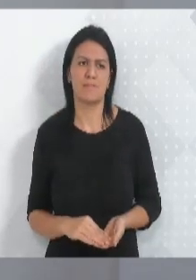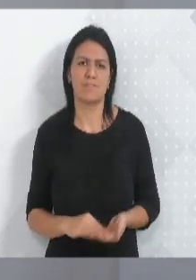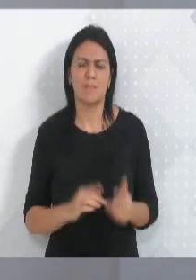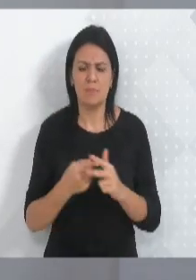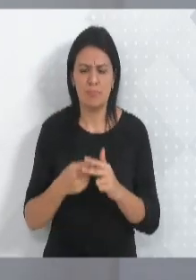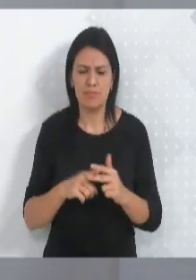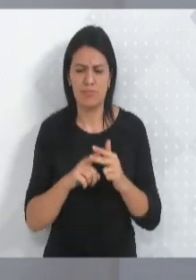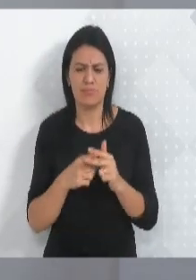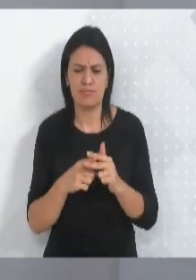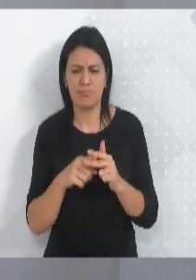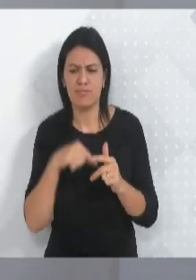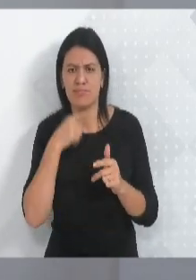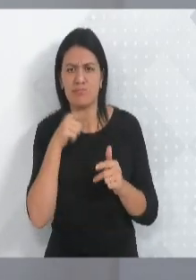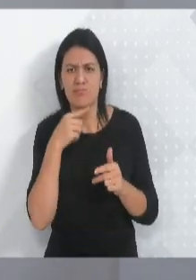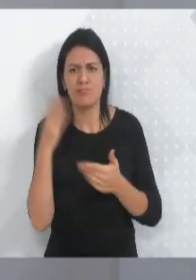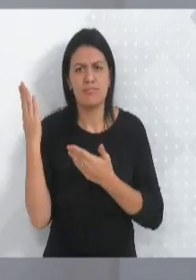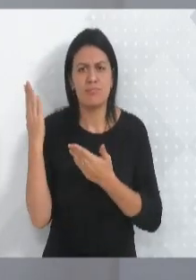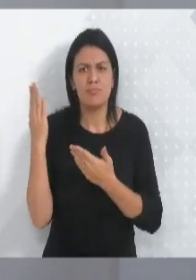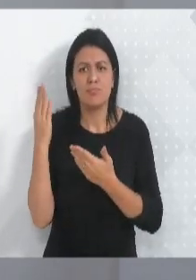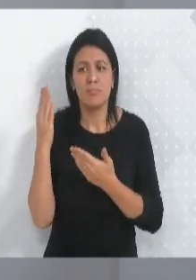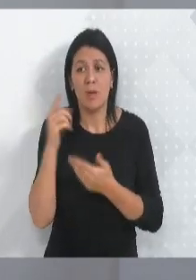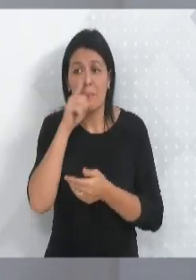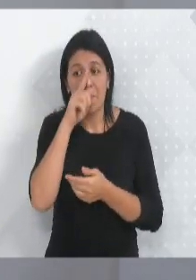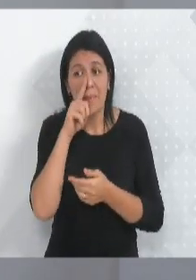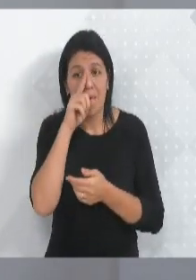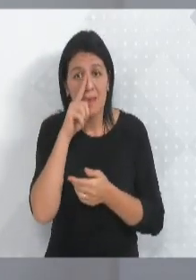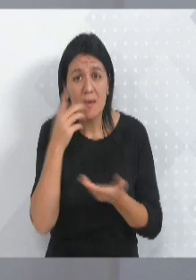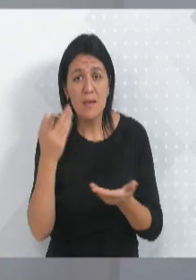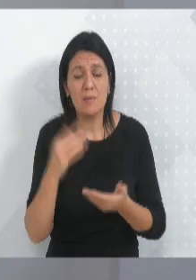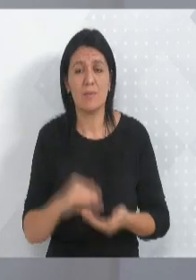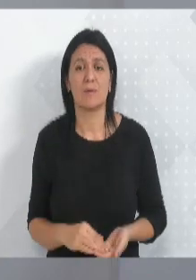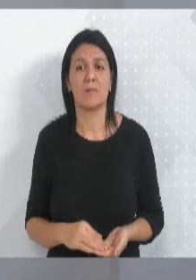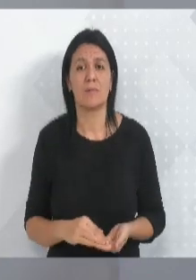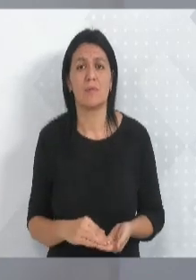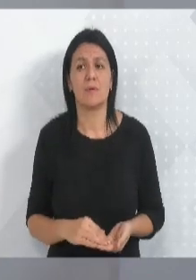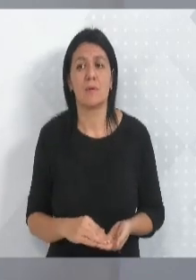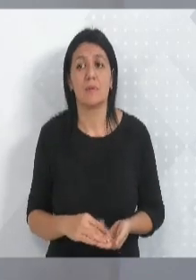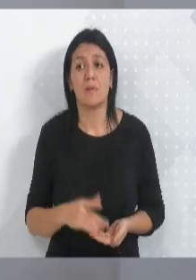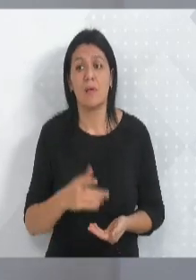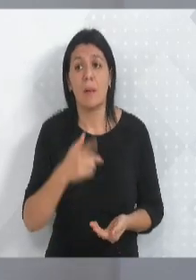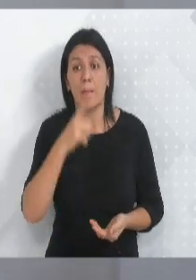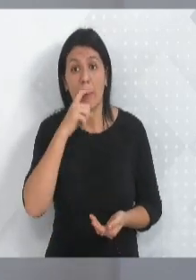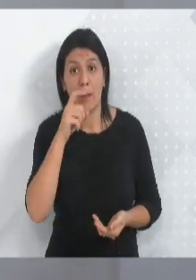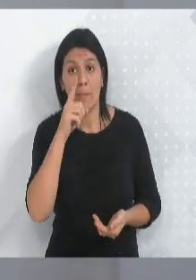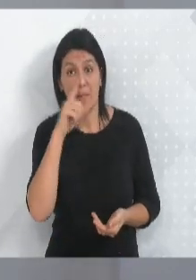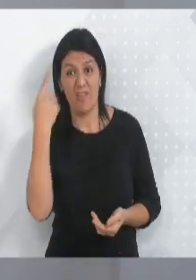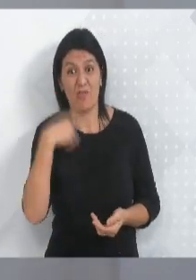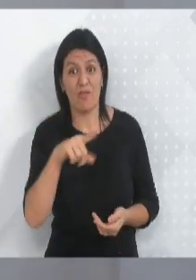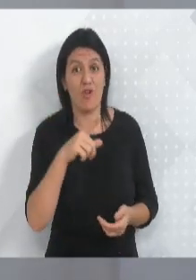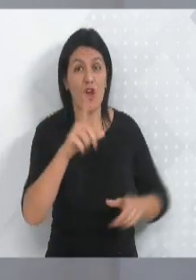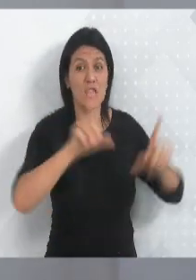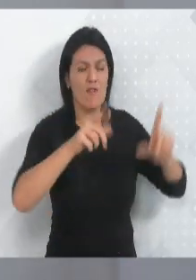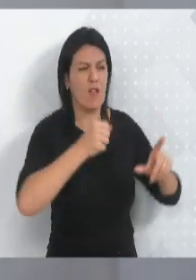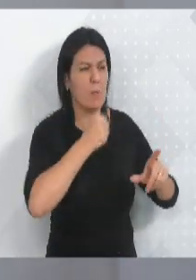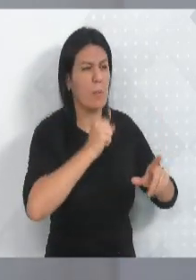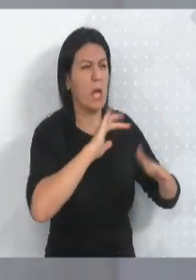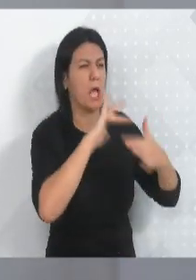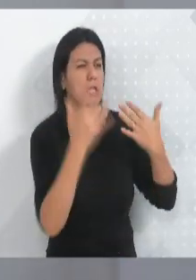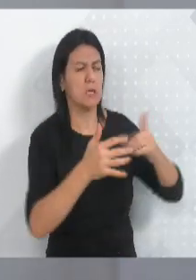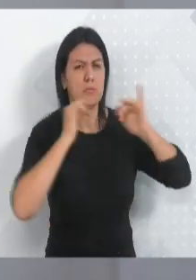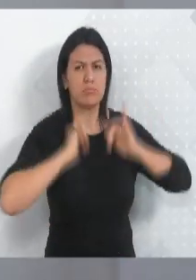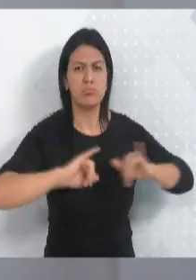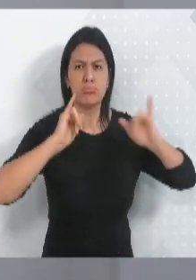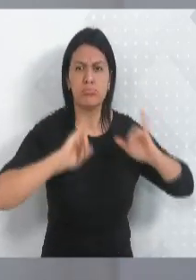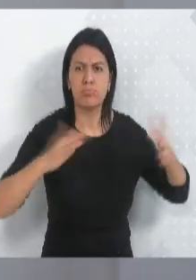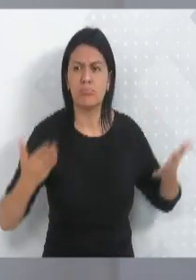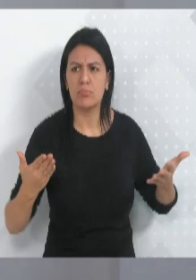não anda, e olha o perigo, precisou os pais irem para a imprensa, precisou os pais irem para a rede social, precisou